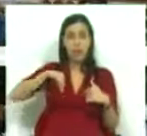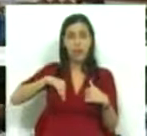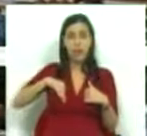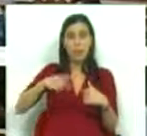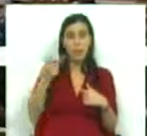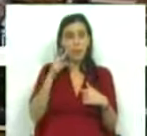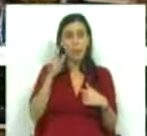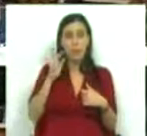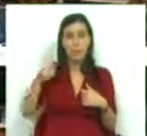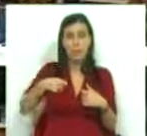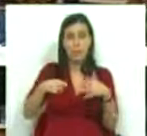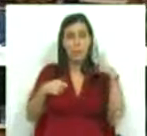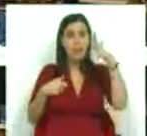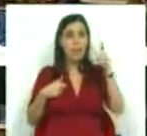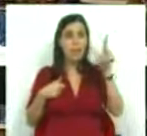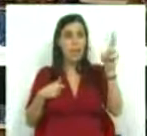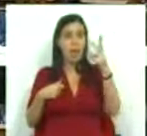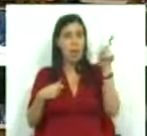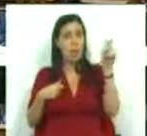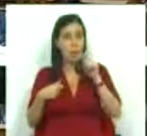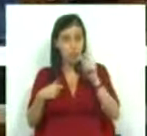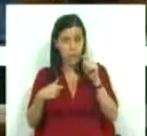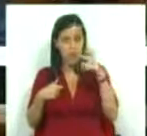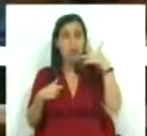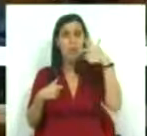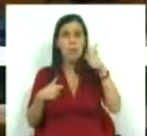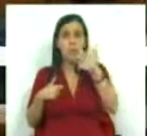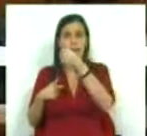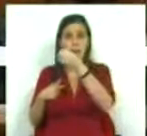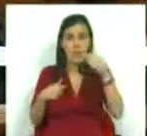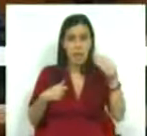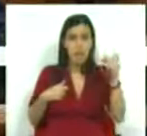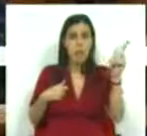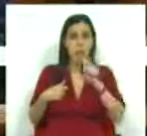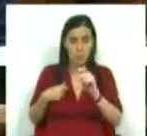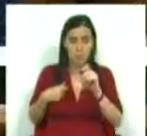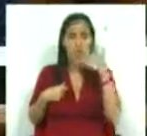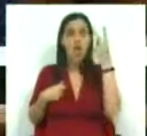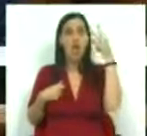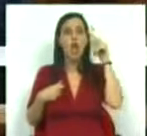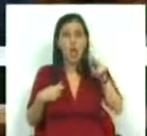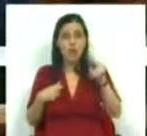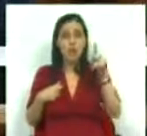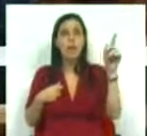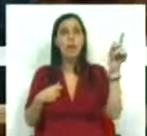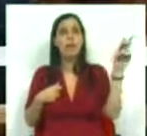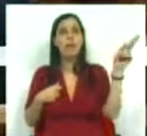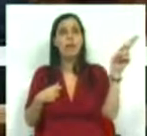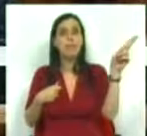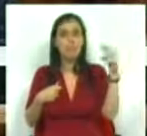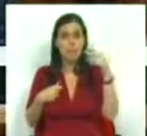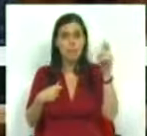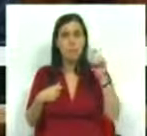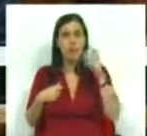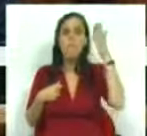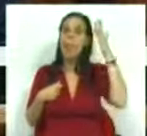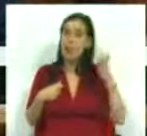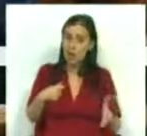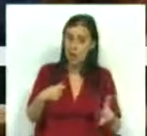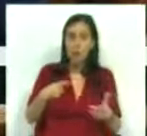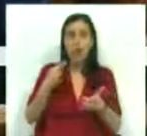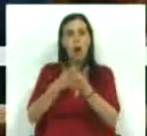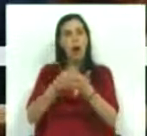rendimentos de 1.000 euros mensais, de 1.500 euros mensais, de 2.000 euros mensais? Isso é mais justo